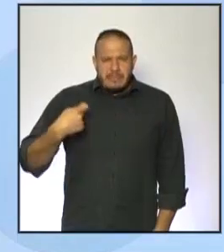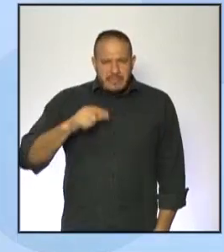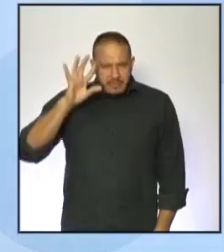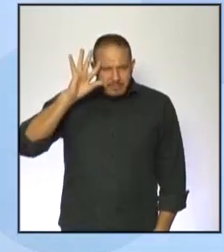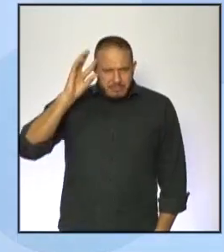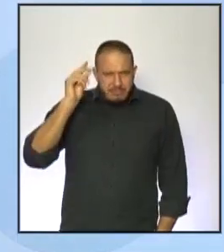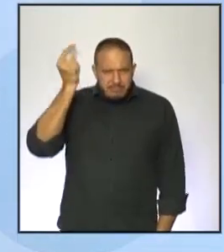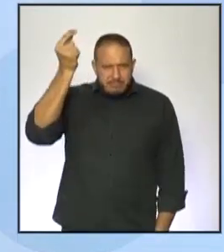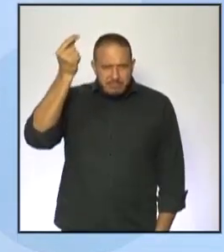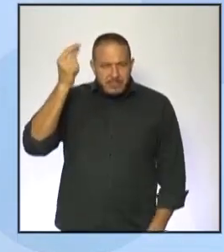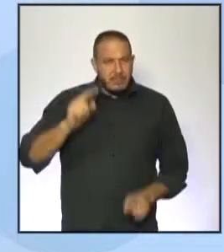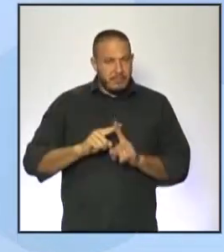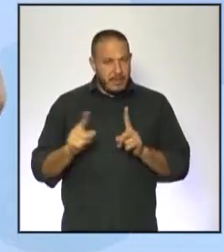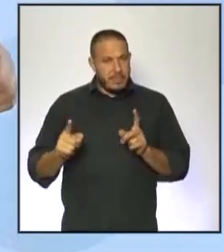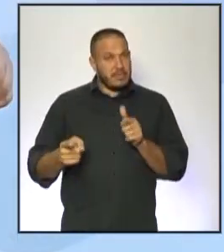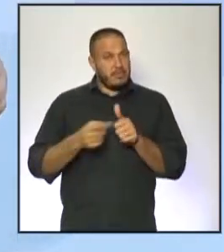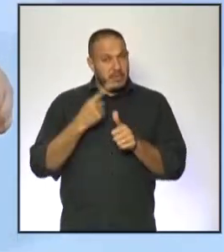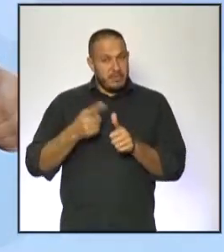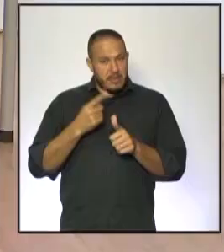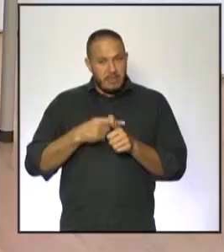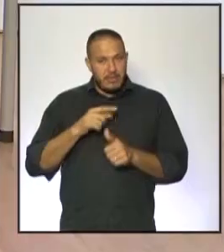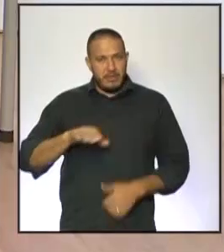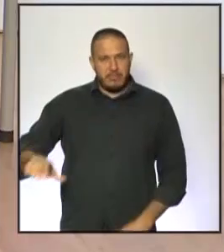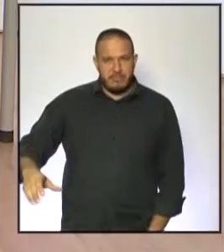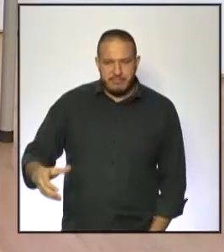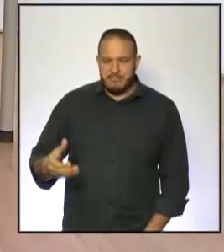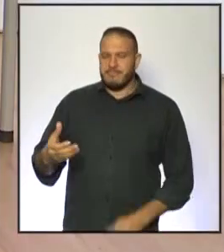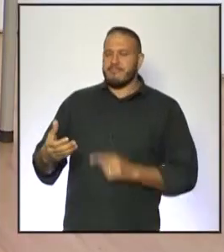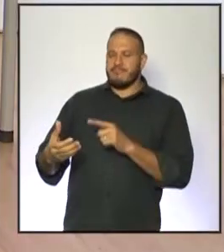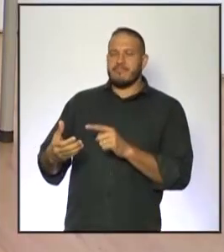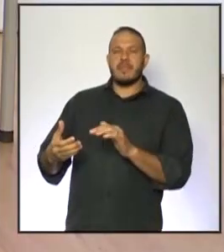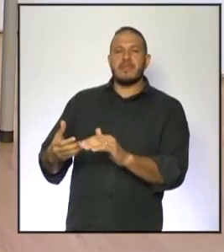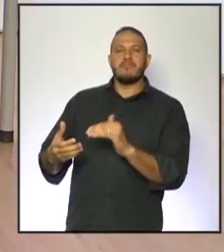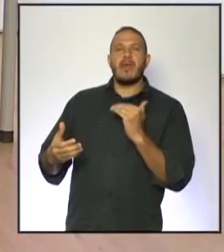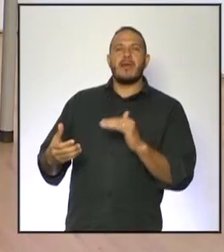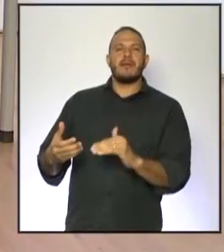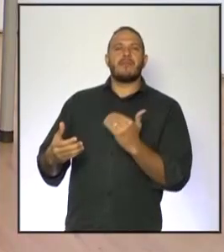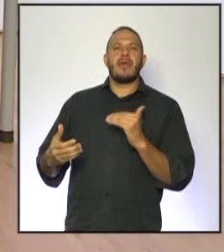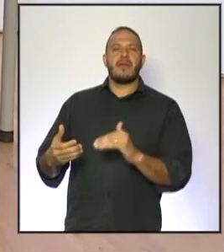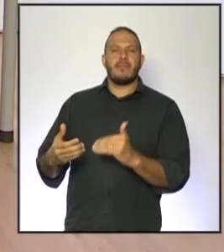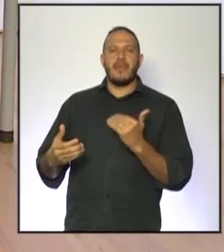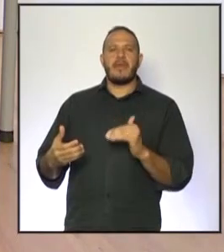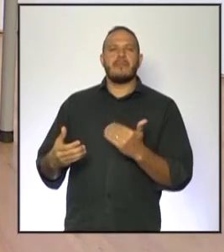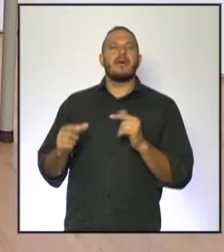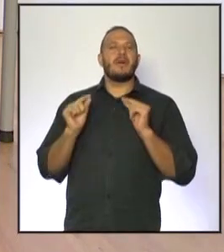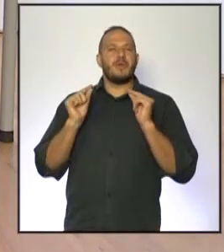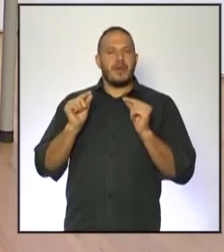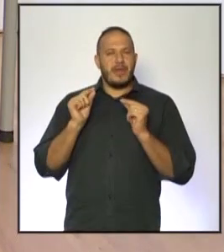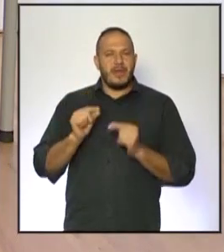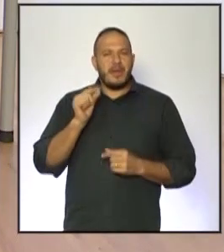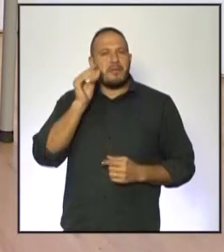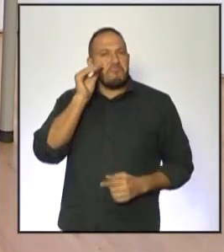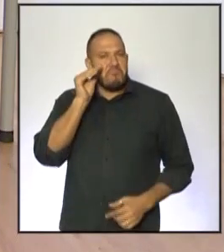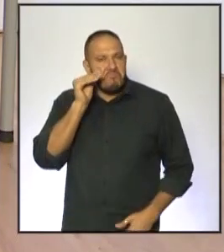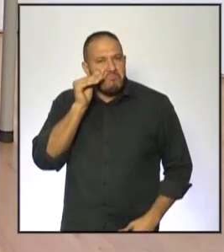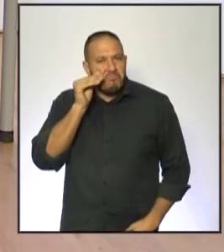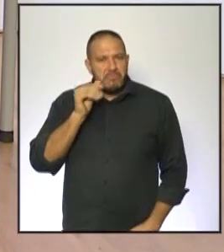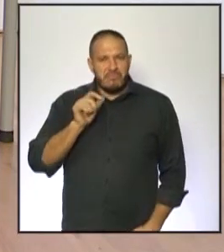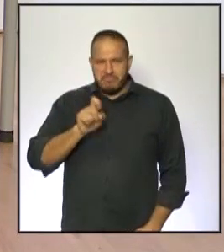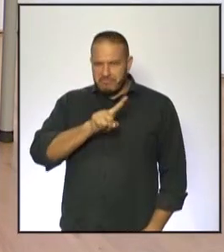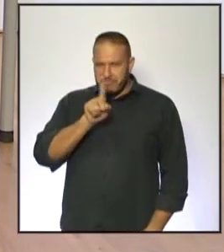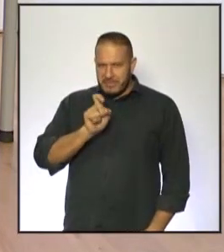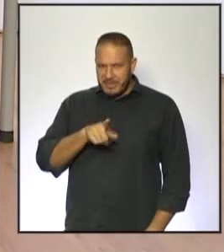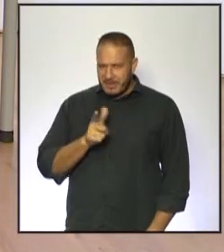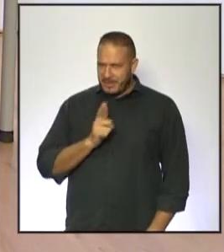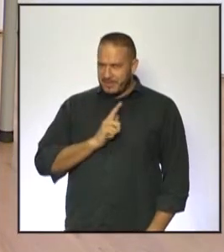assunto, vou pegar aqui o meu celular, porque eu quero saber o que vocês me encaminharam de questões. Será que nós já temos algumas